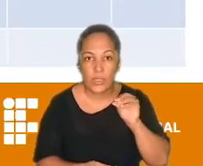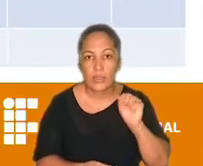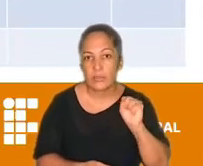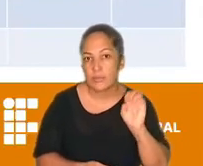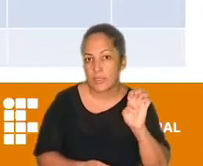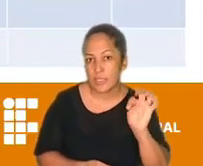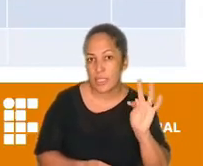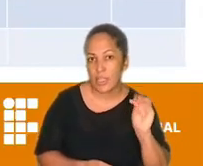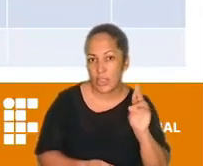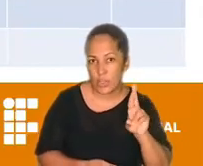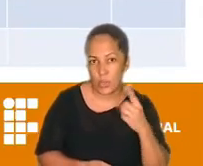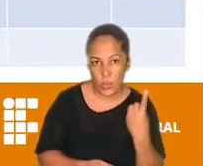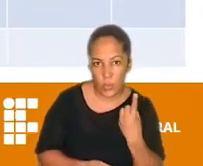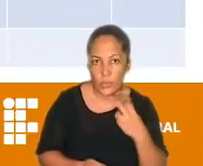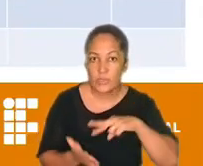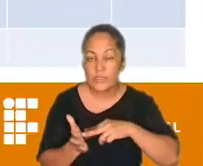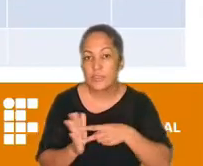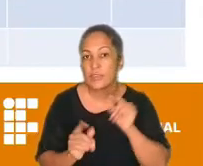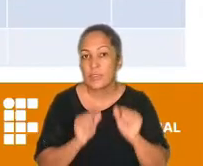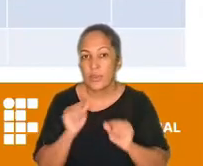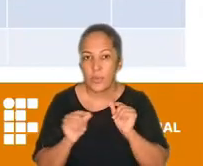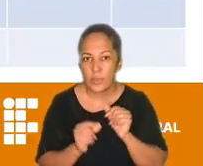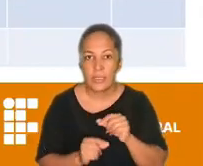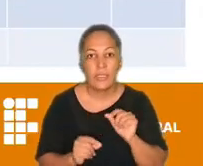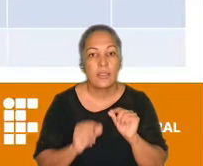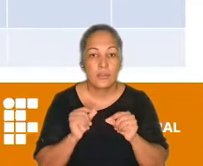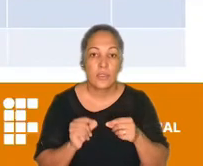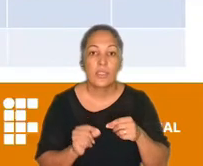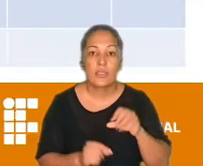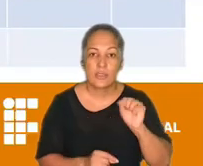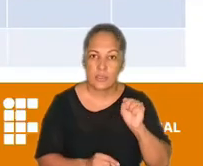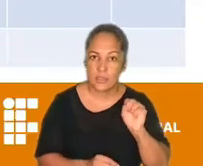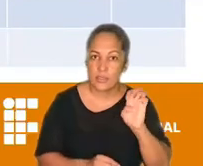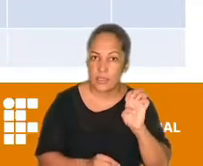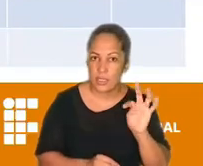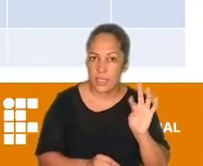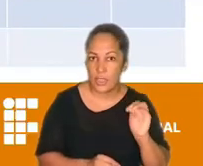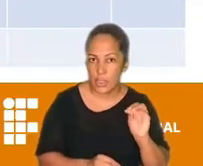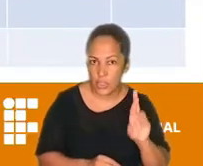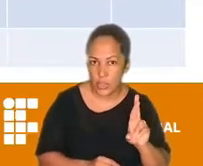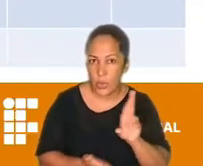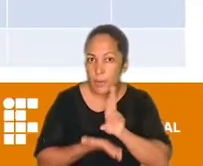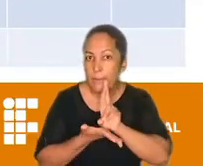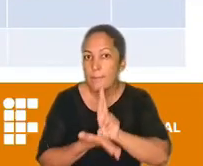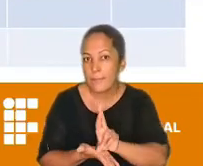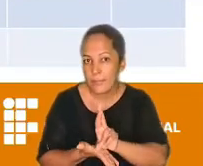quê? Olha só, que esse setor corresponde